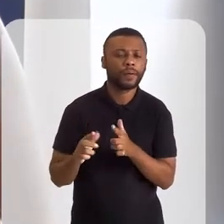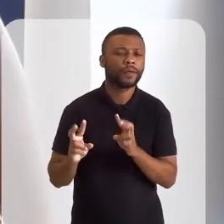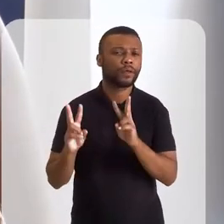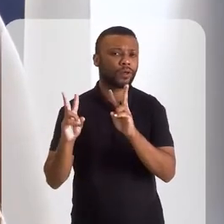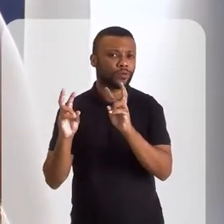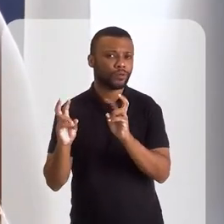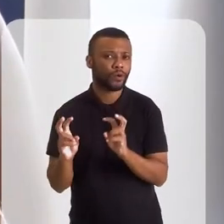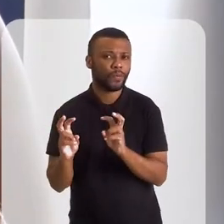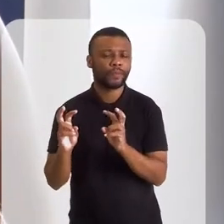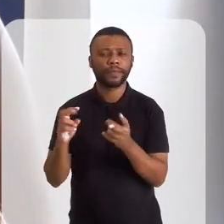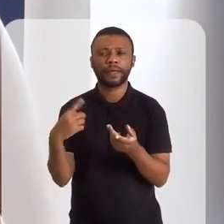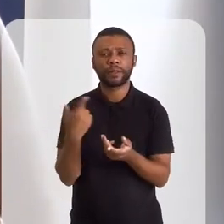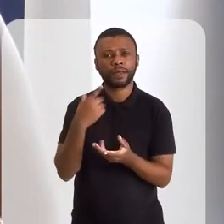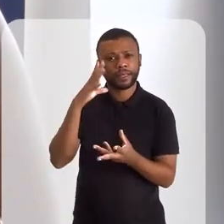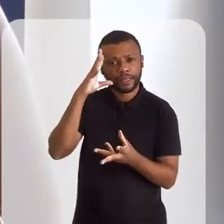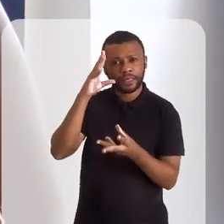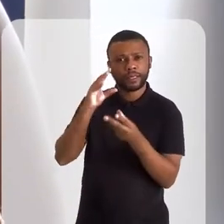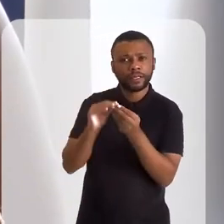com relação